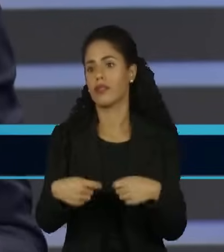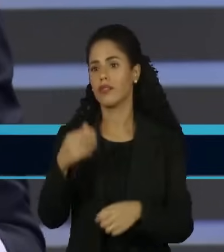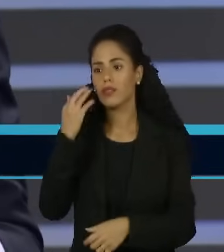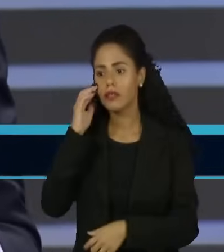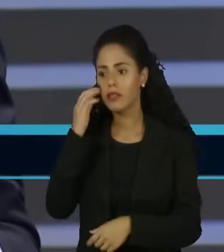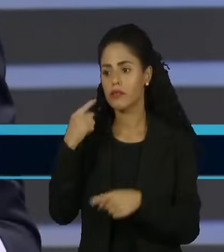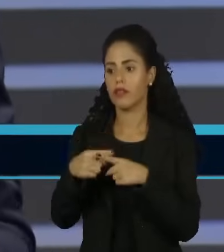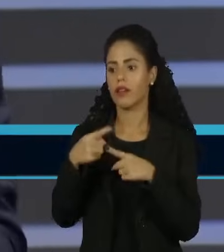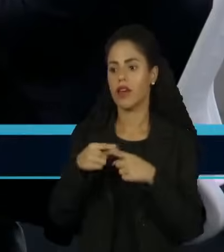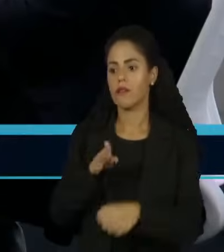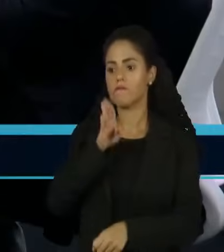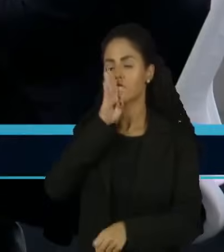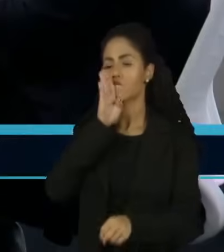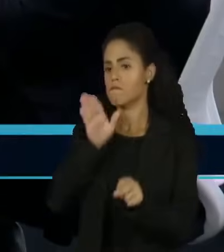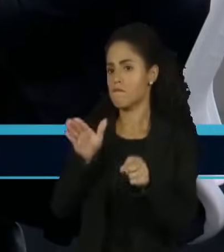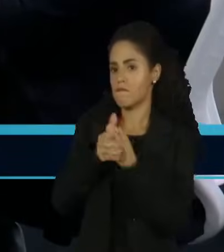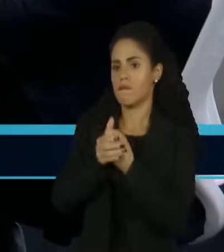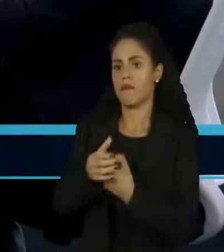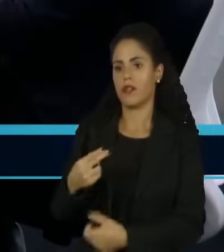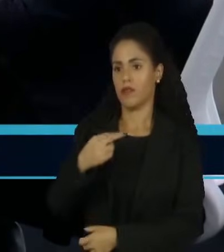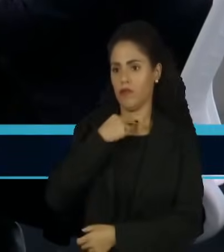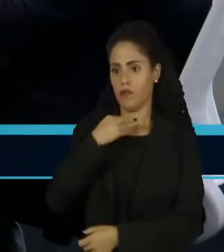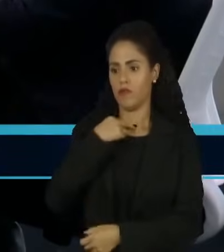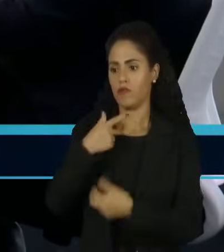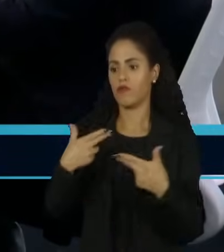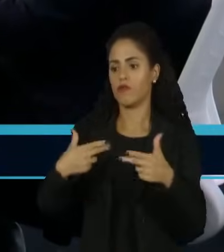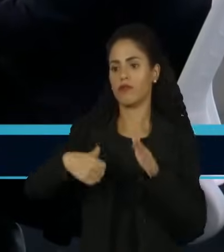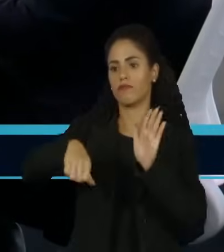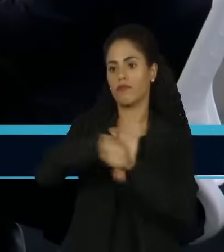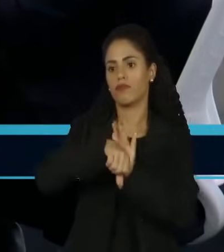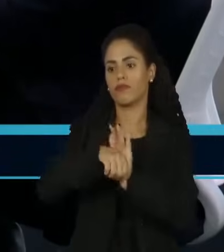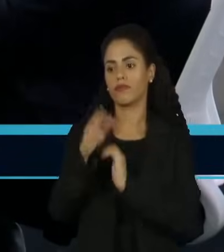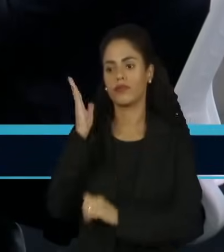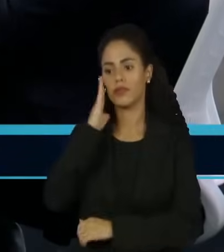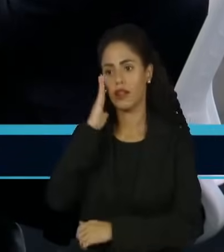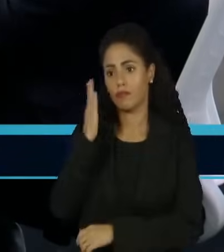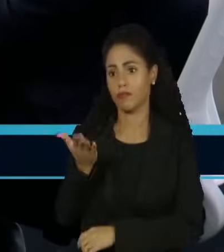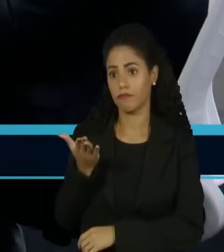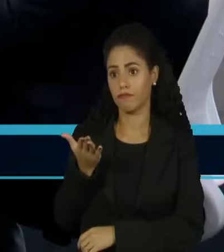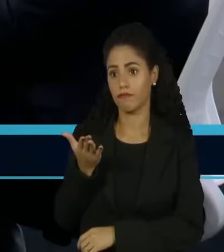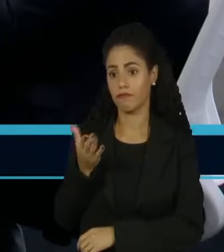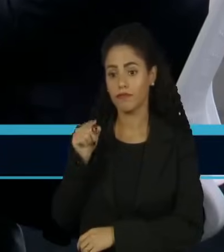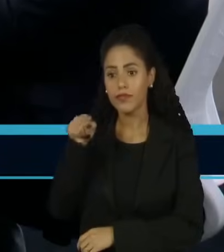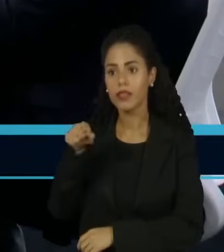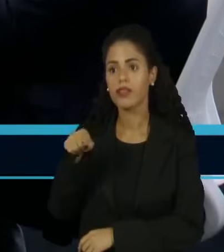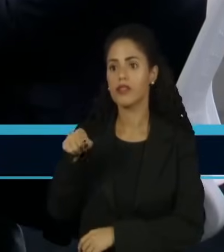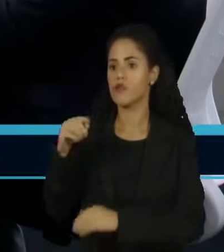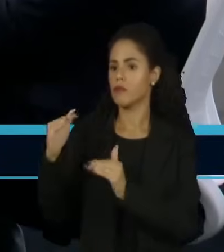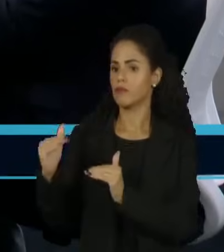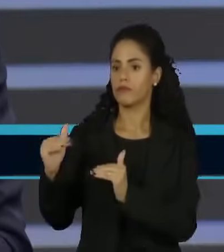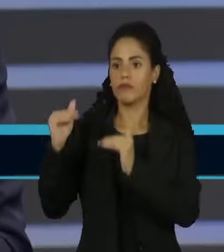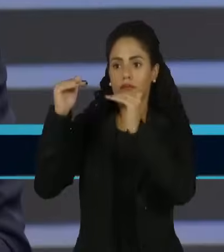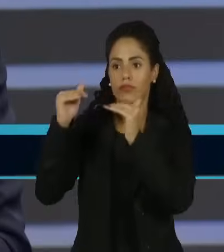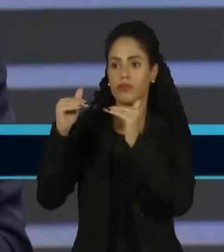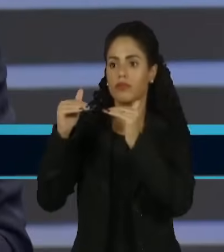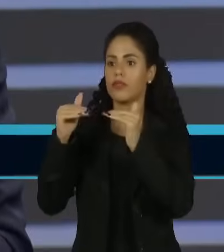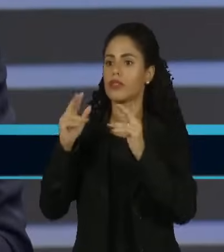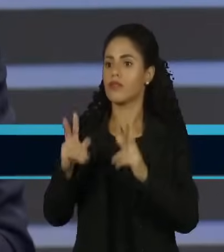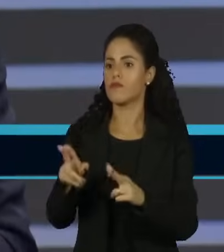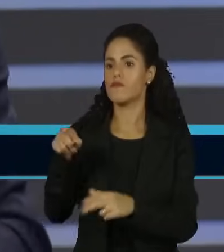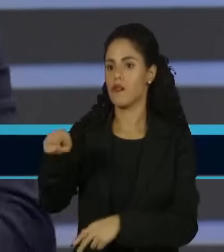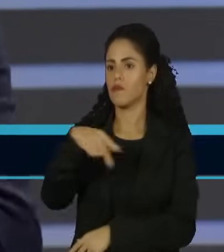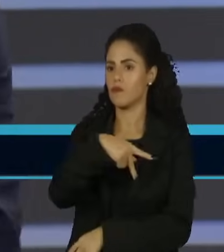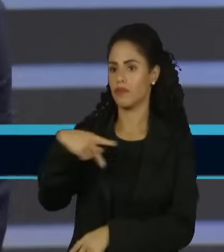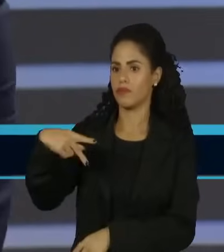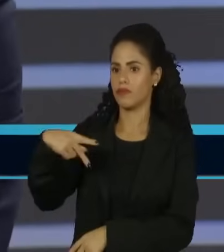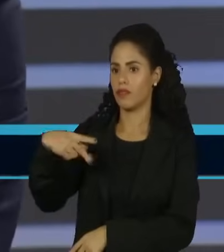se omitir a uma notícia de crime que chega ao seu conhecimento. No caso de uma alta autoridade como o presidente da República, certo?